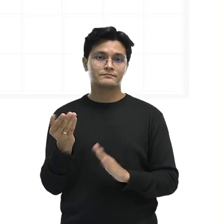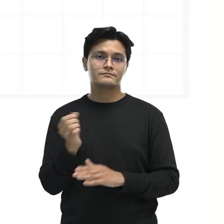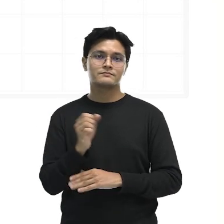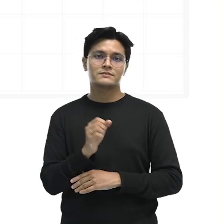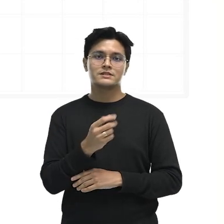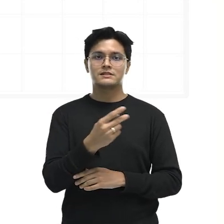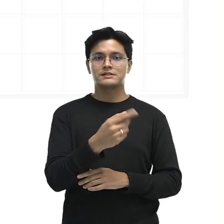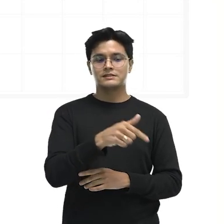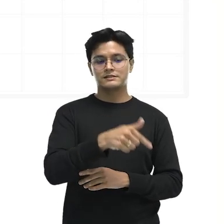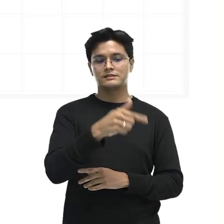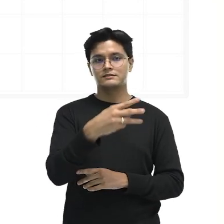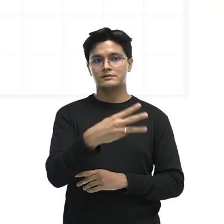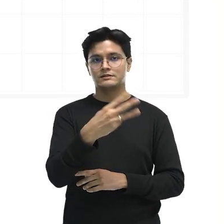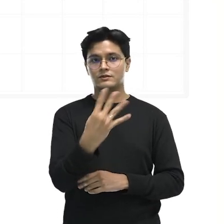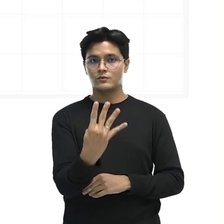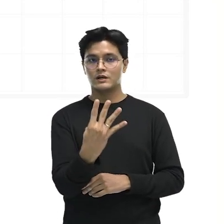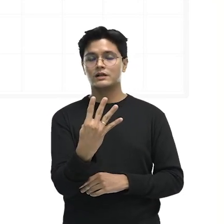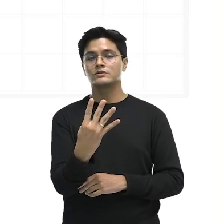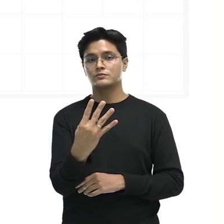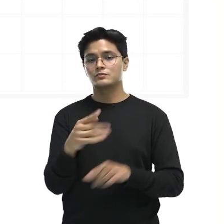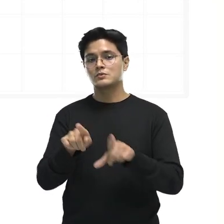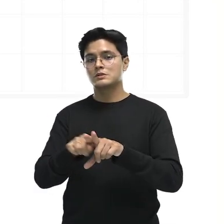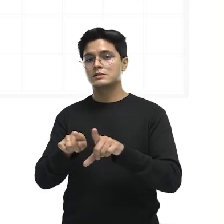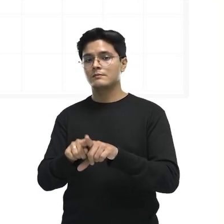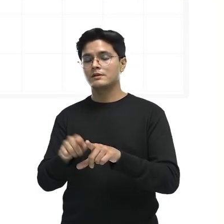saiu 734 e saiu